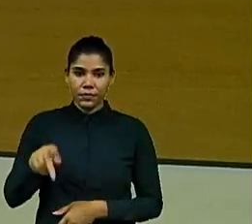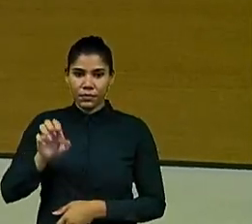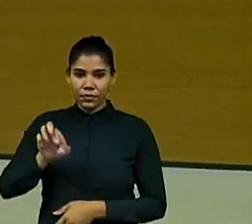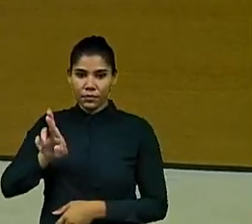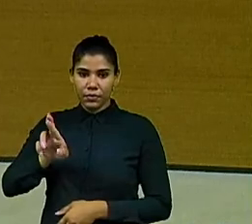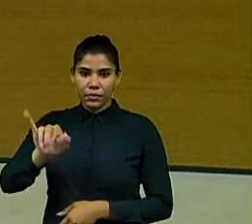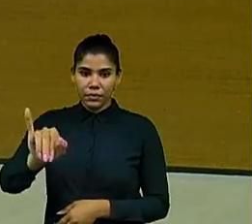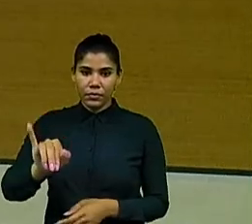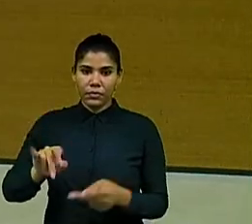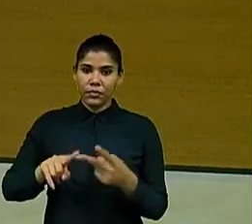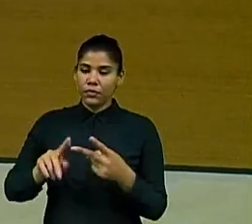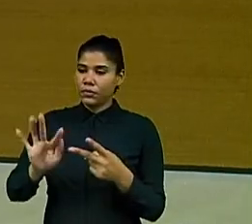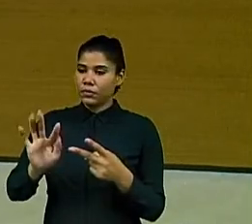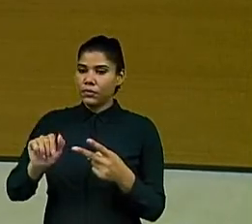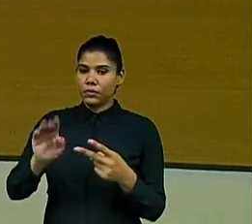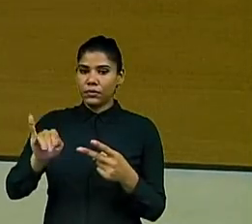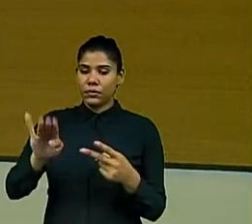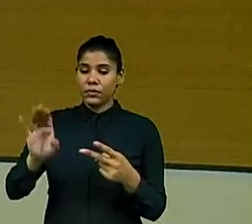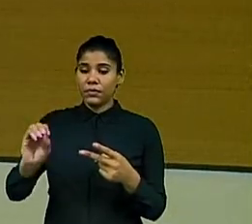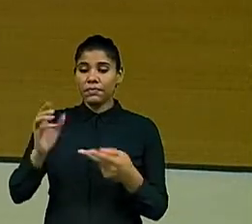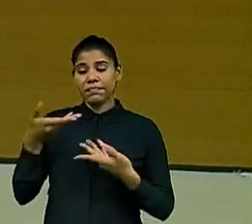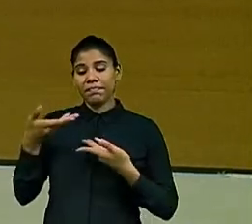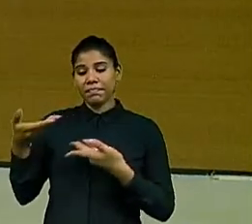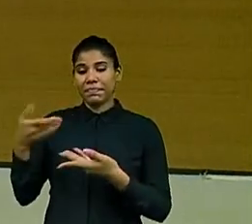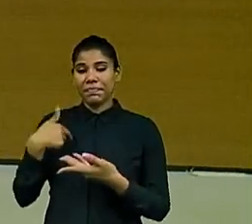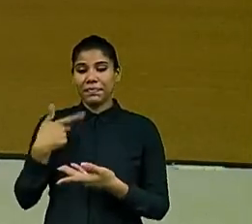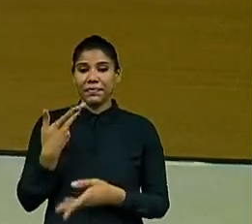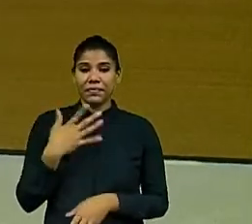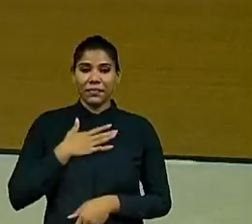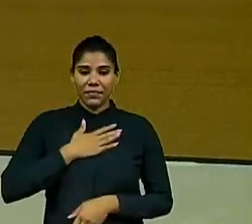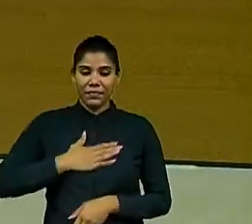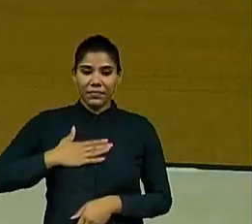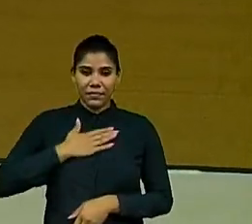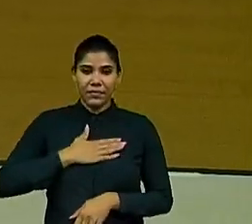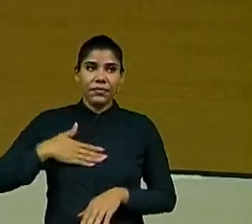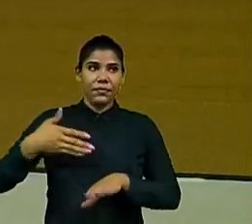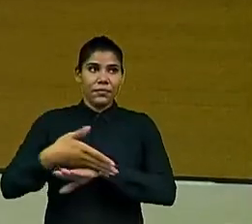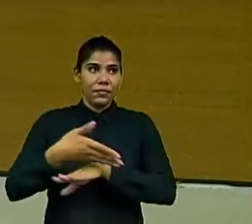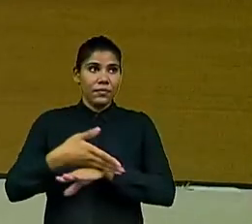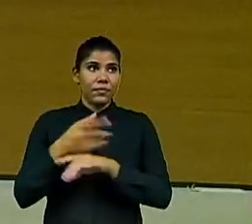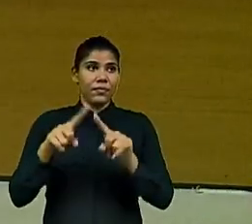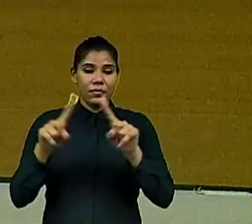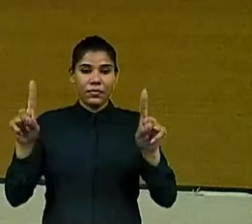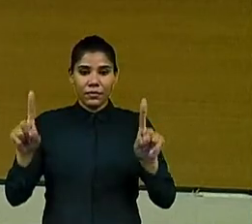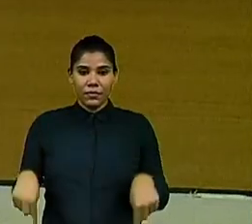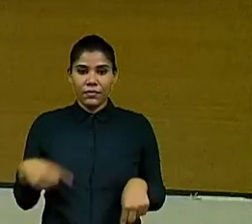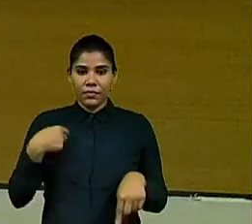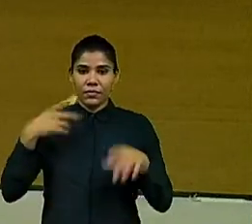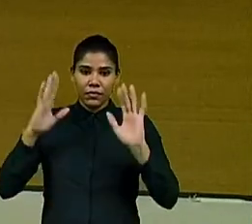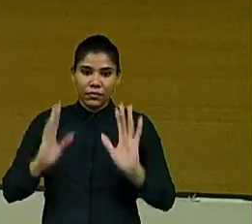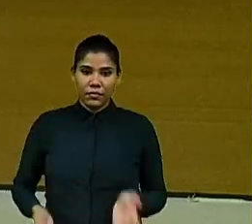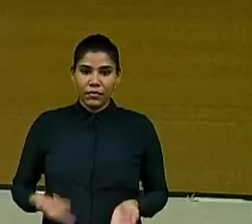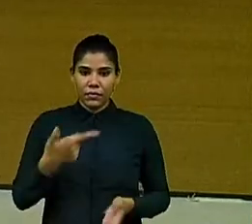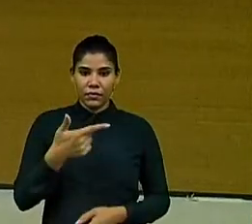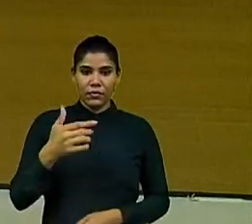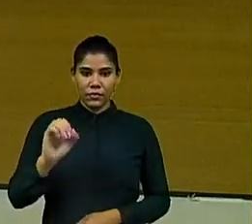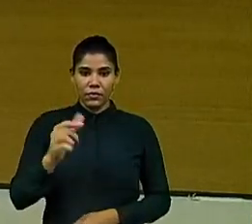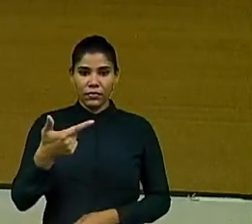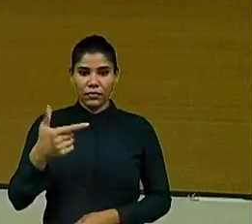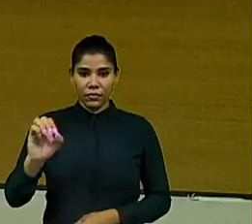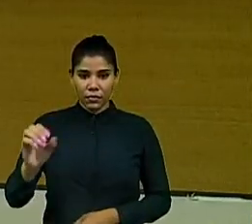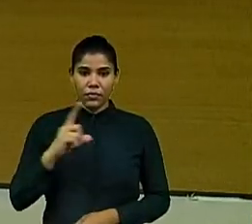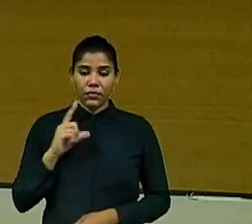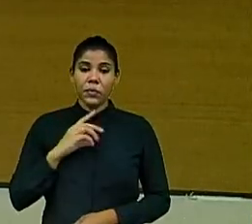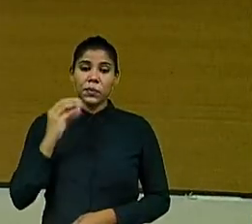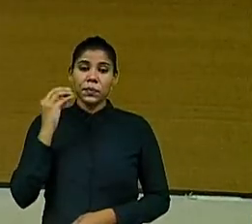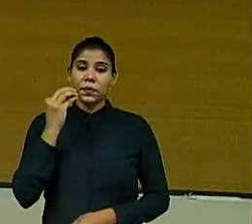do professor Fábio fico muito satisfeito em participar desse projeto já estou desde 2020 né tendo mais essa